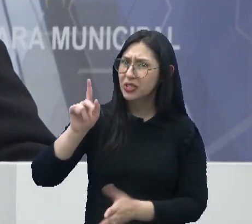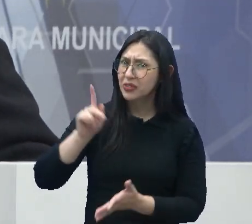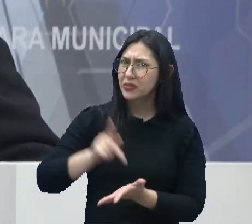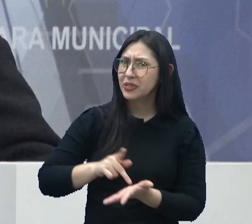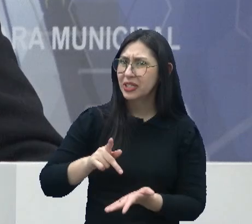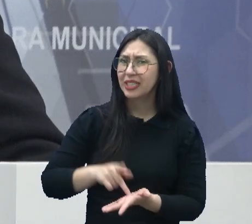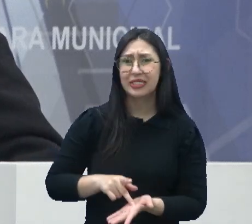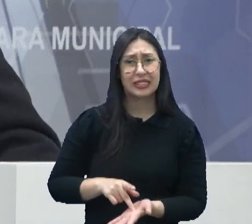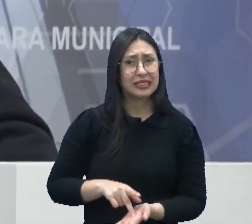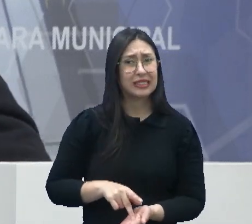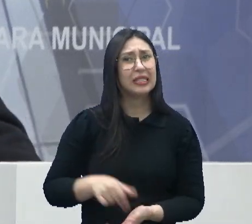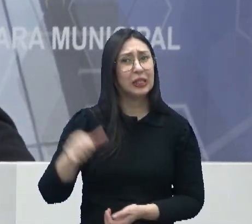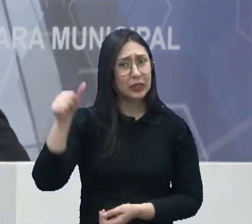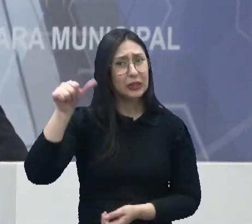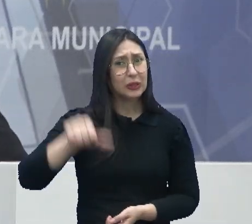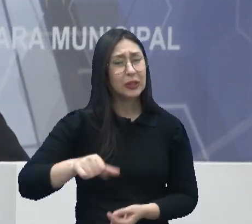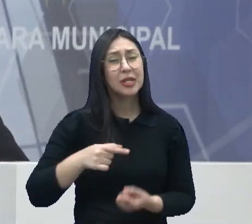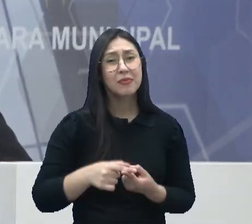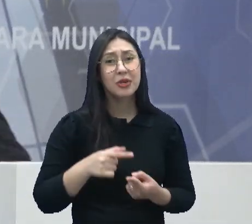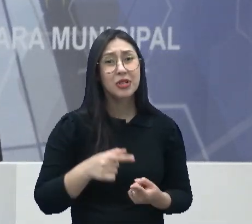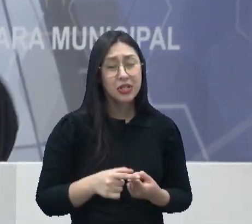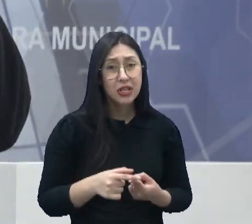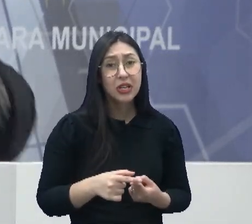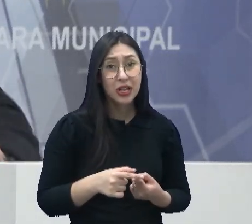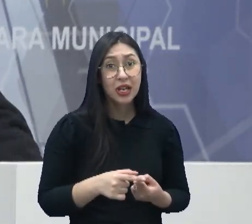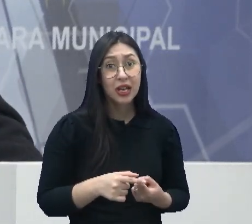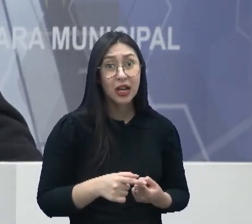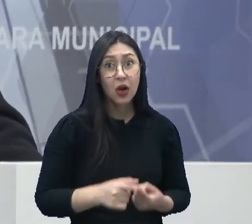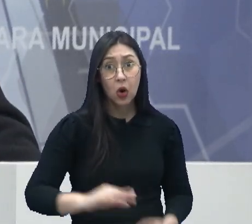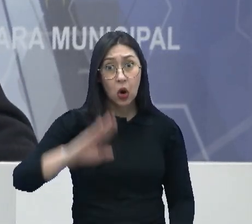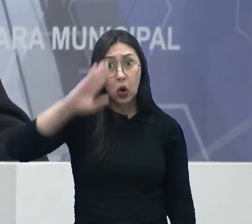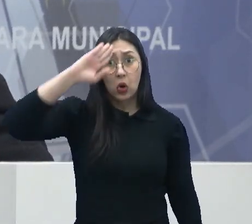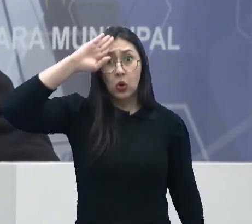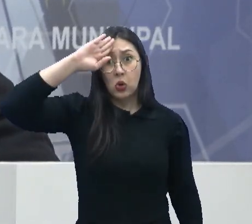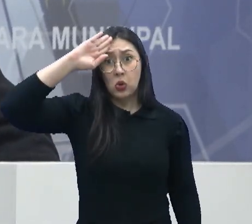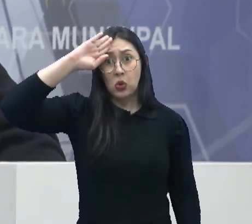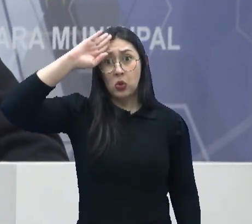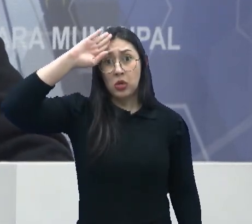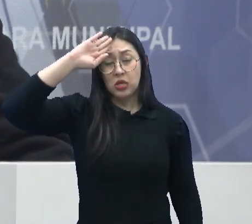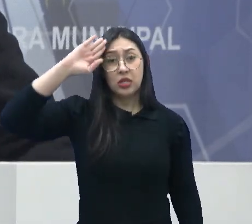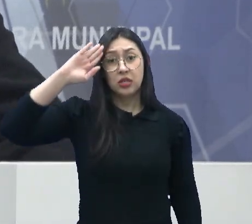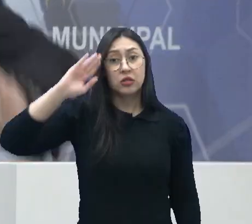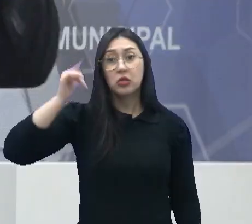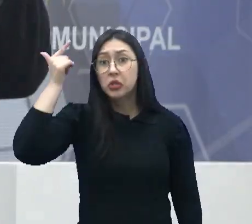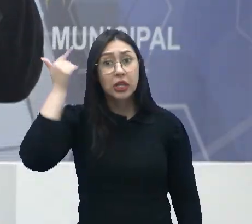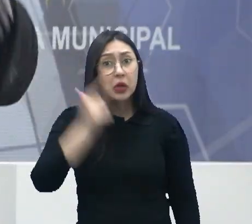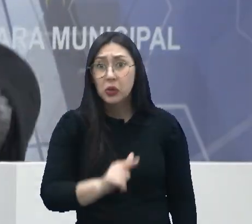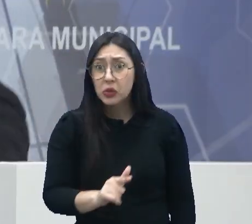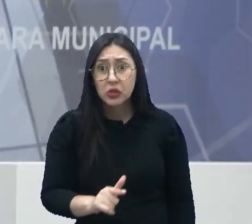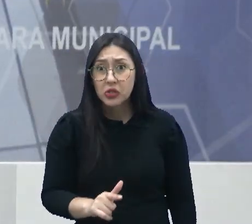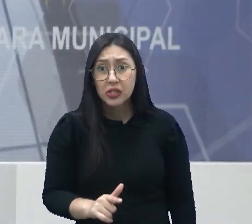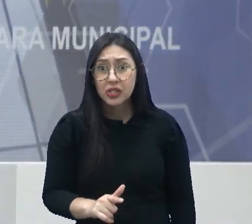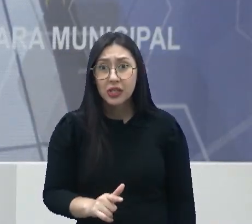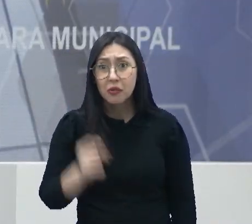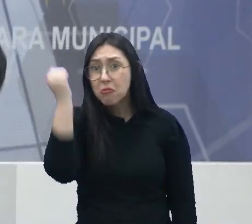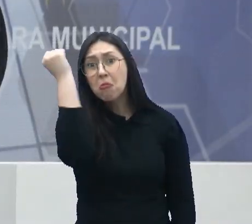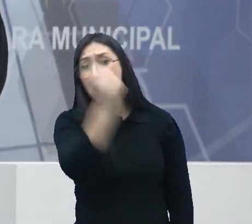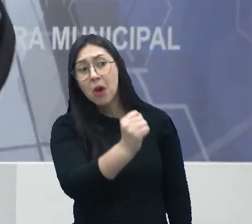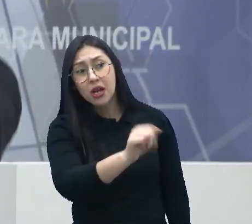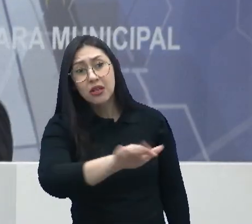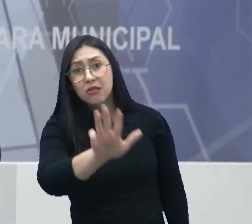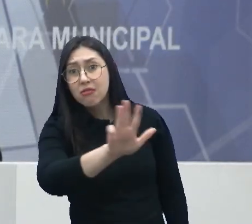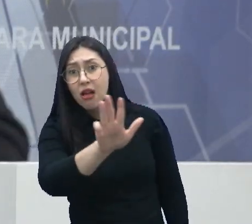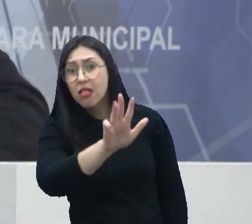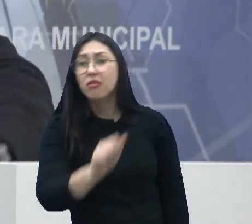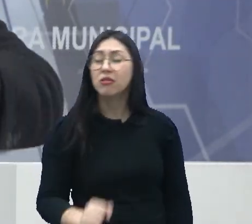do exército, hein? Porque os black blocs do exército brasileiro não conseguiram, então, tirar a vida de Lula, tirar a vida